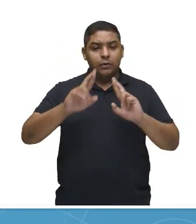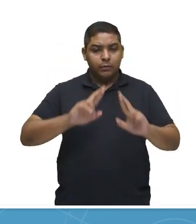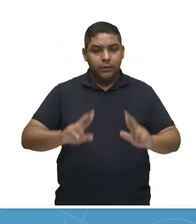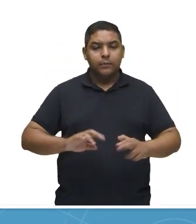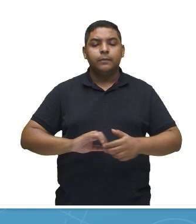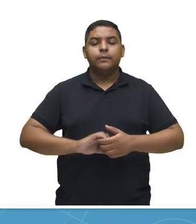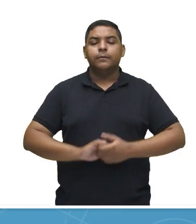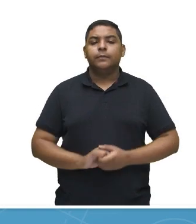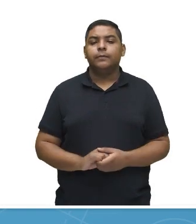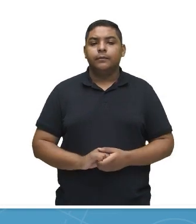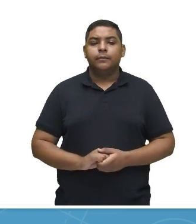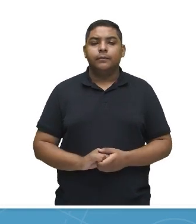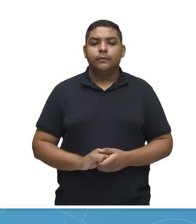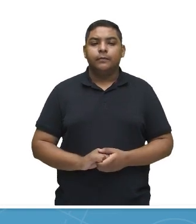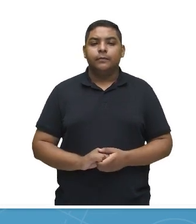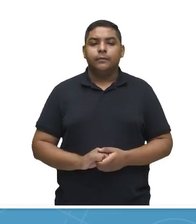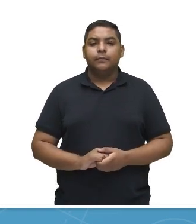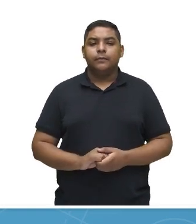responderem.